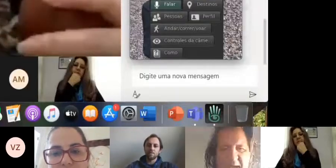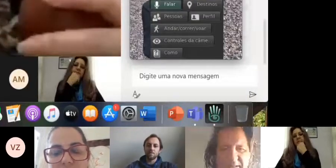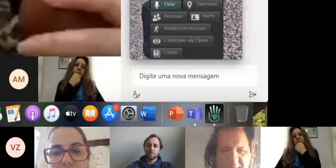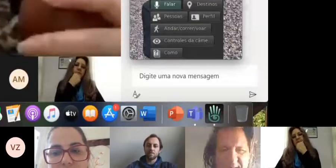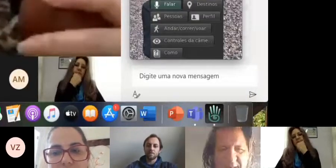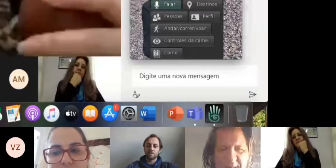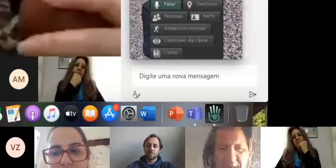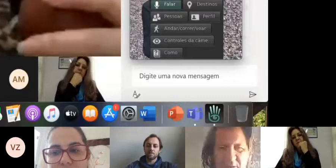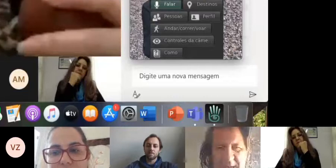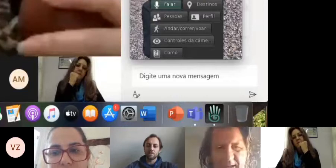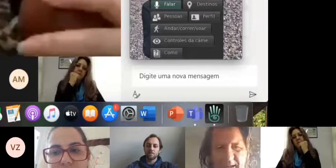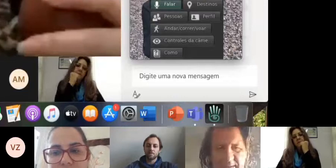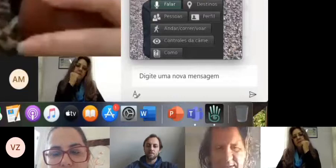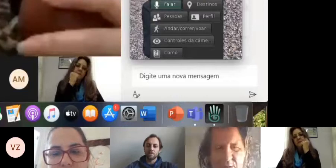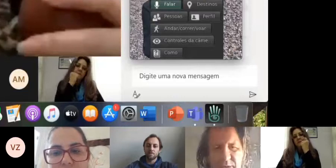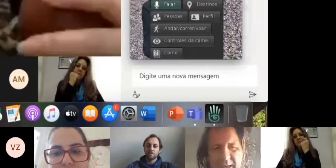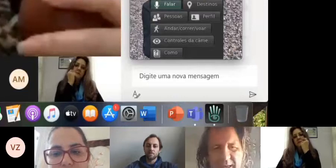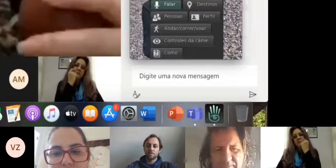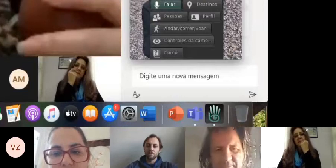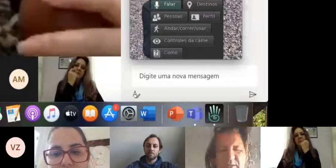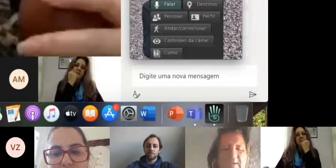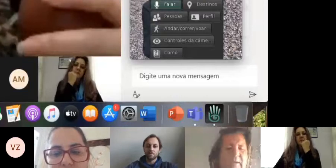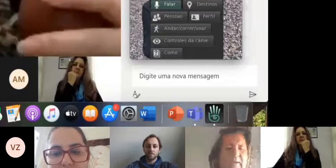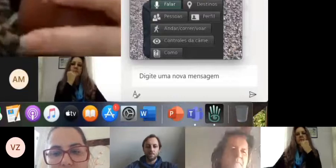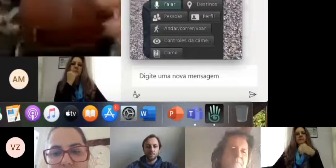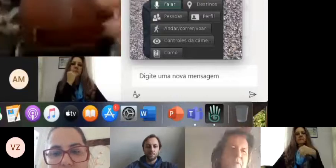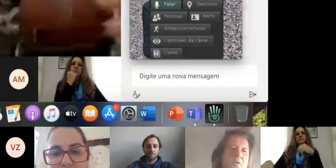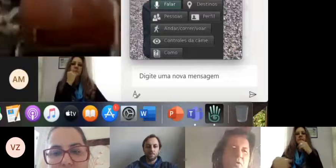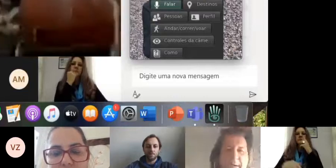como capazes de dialogar, de se comunicar, de